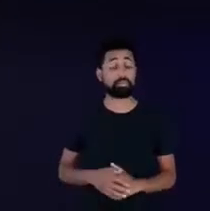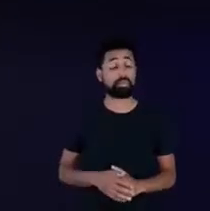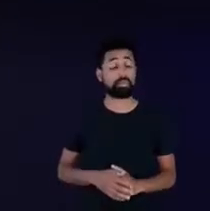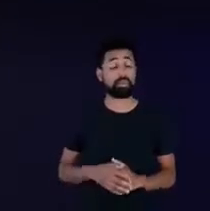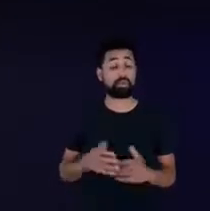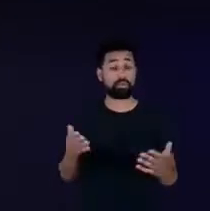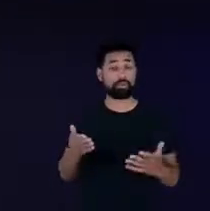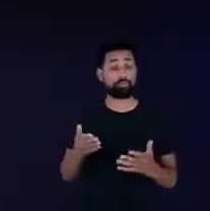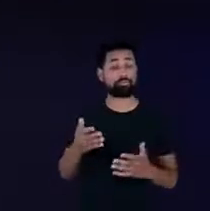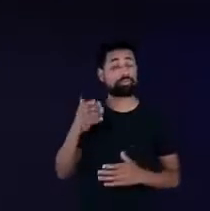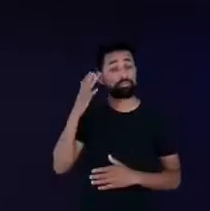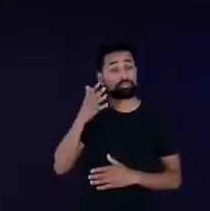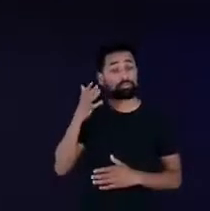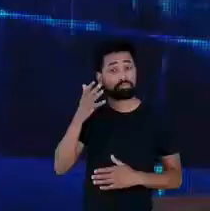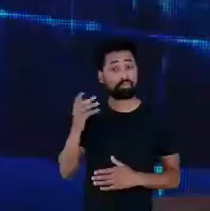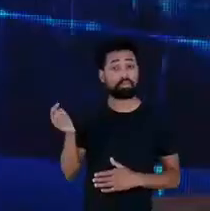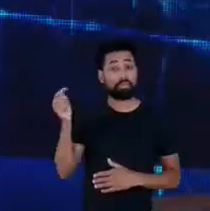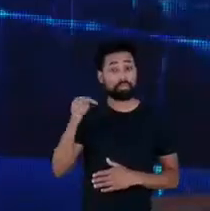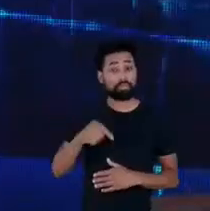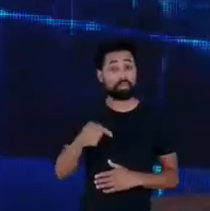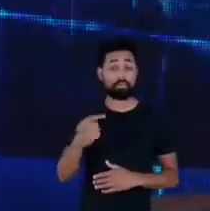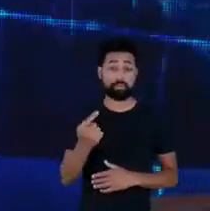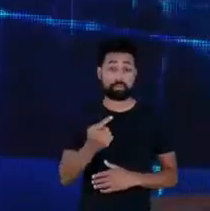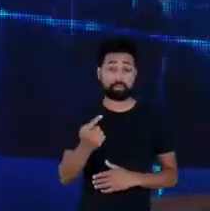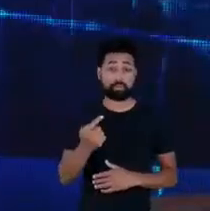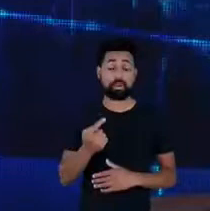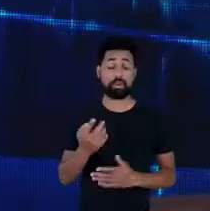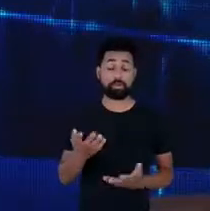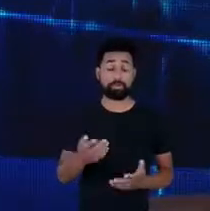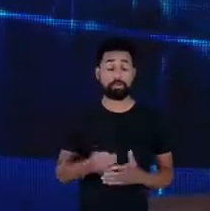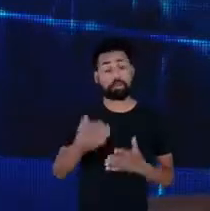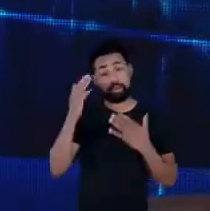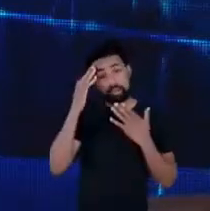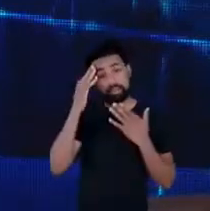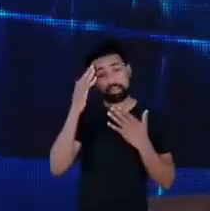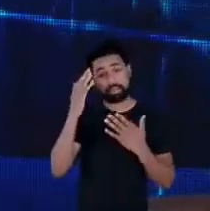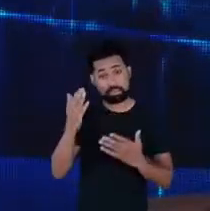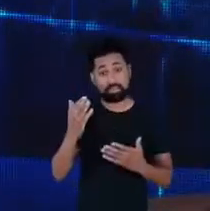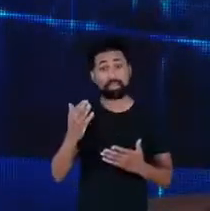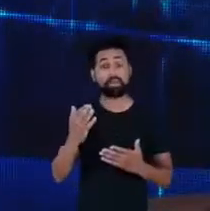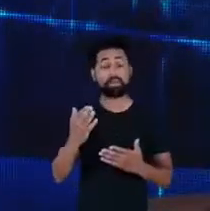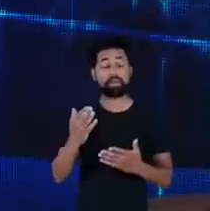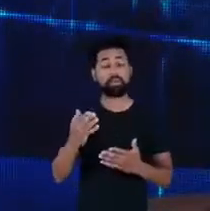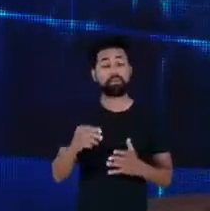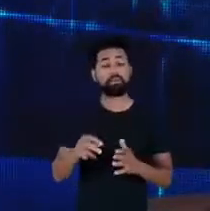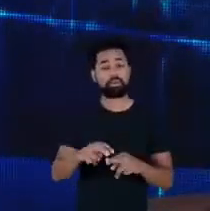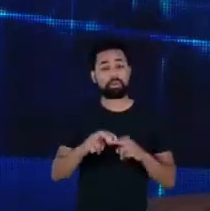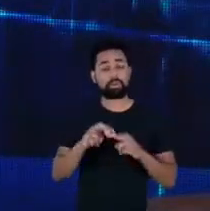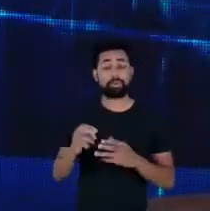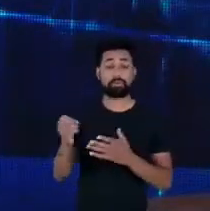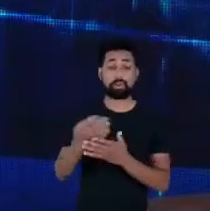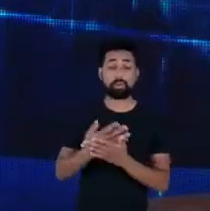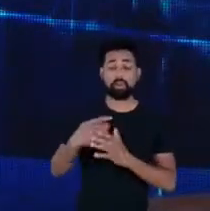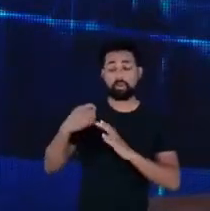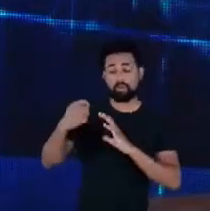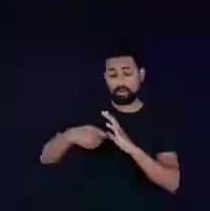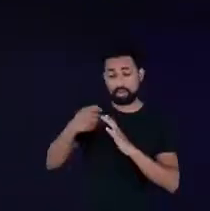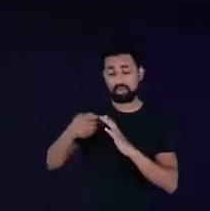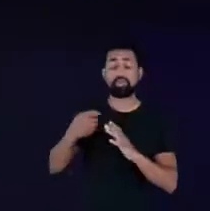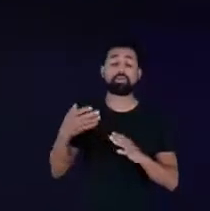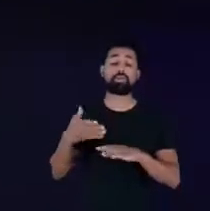a nós aqui no painel. Primeiro, mais uma vez, agradecer pelo envio do vídeo, pela participação, Dr.